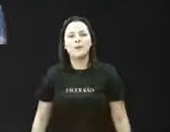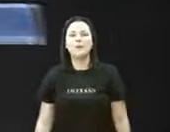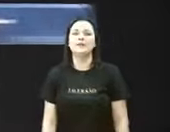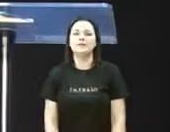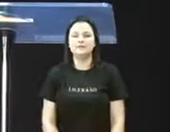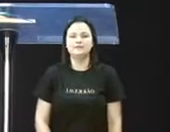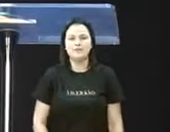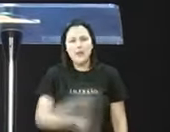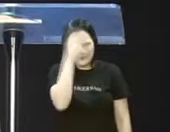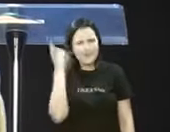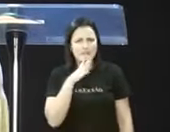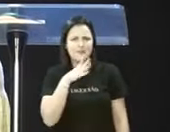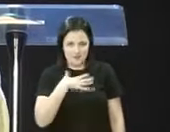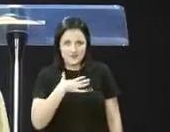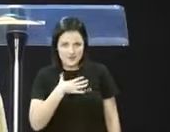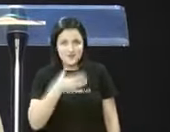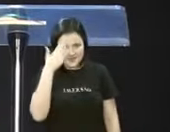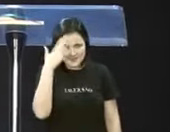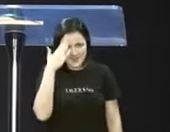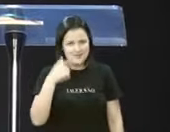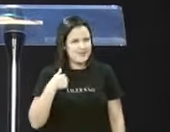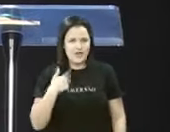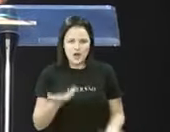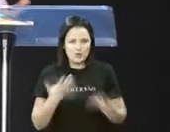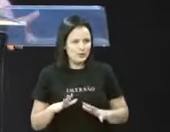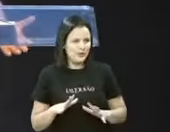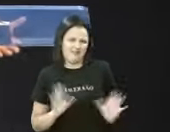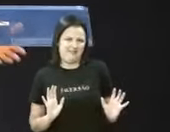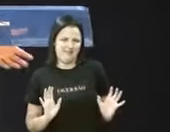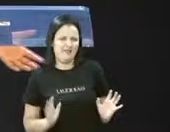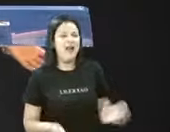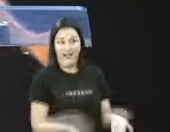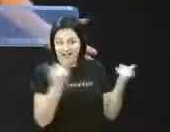Quem me conhece sabe, eu não gosto de ficar empolgando ninguém, que eu não sou animadora de plateia,